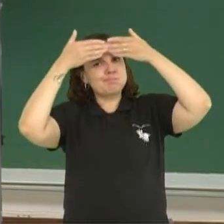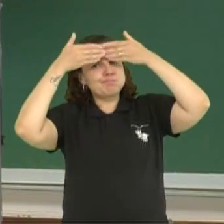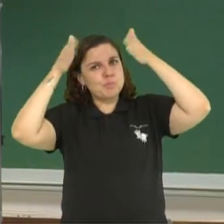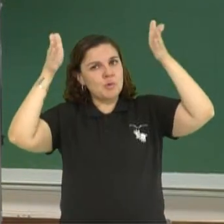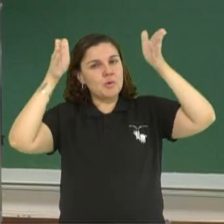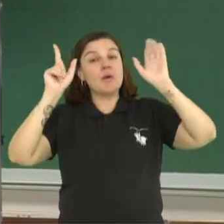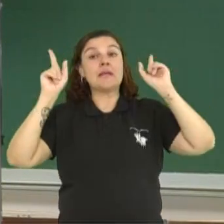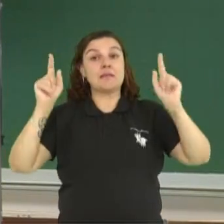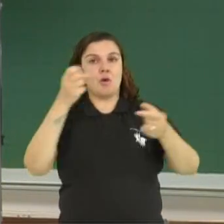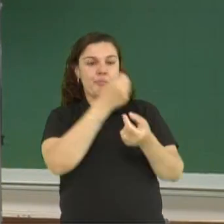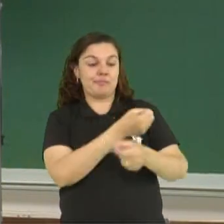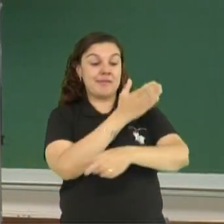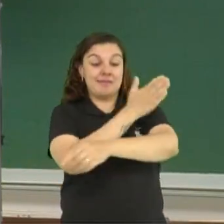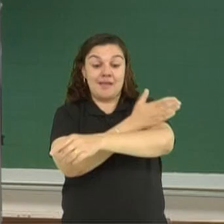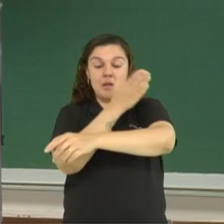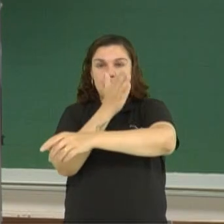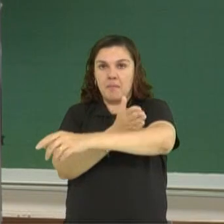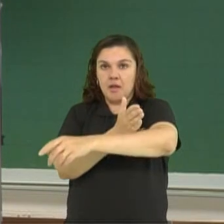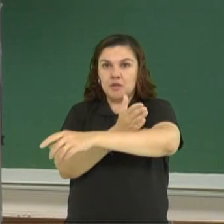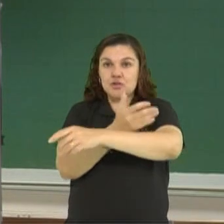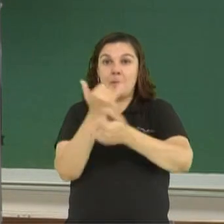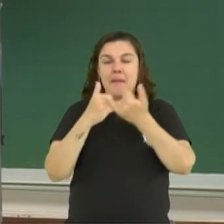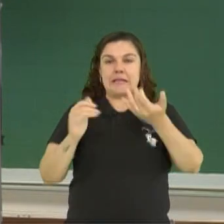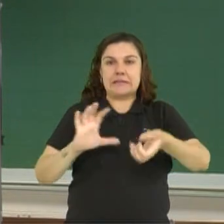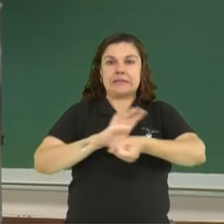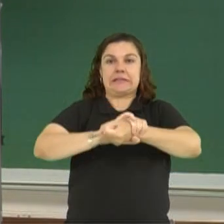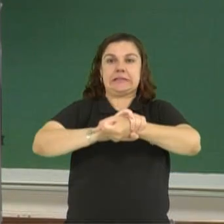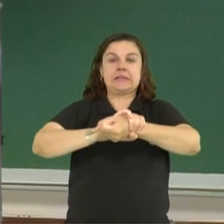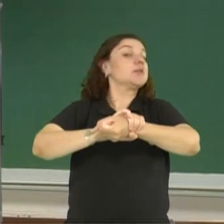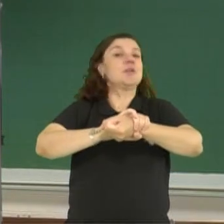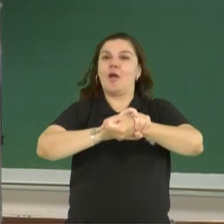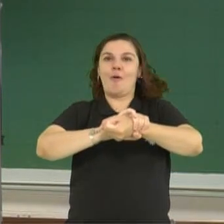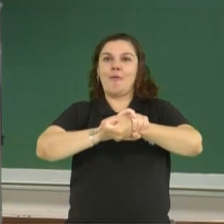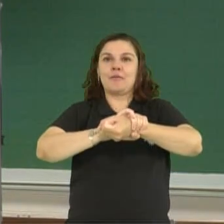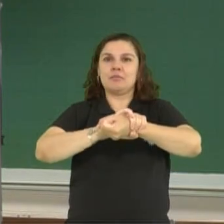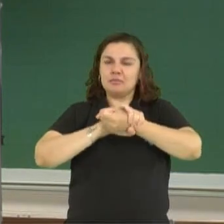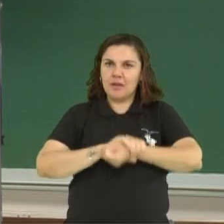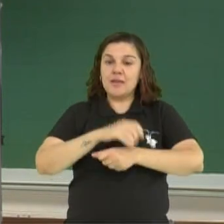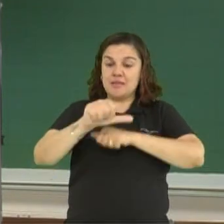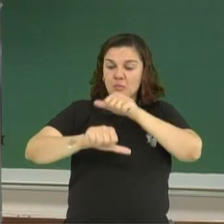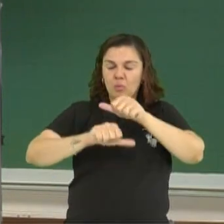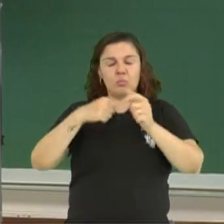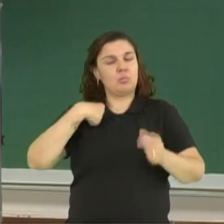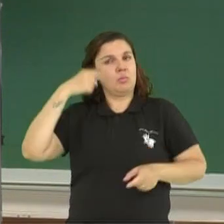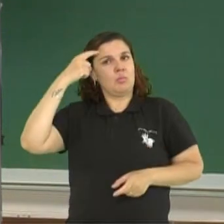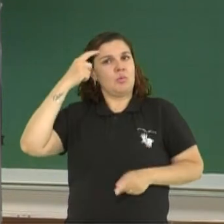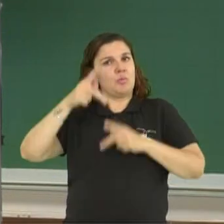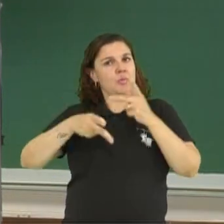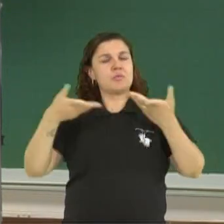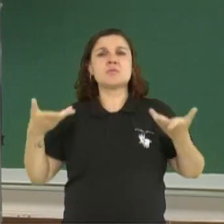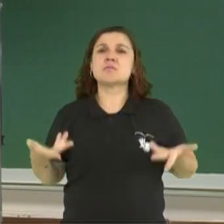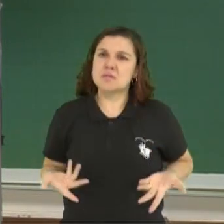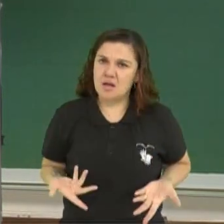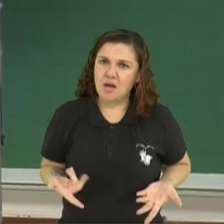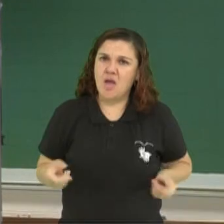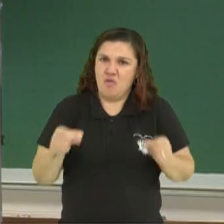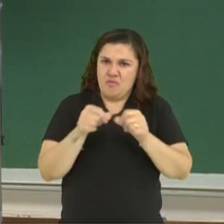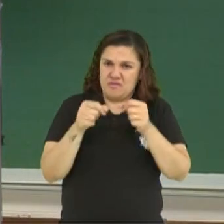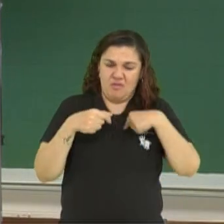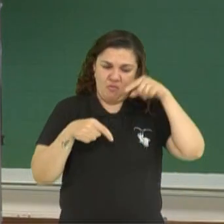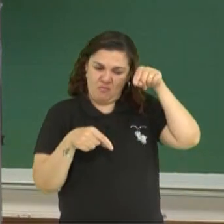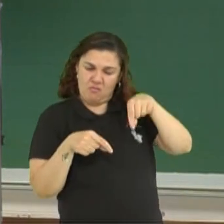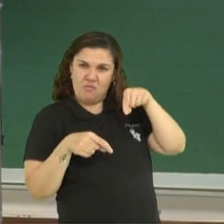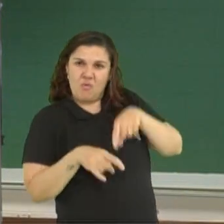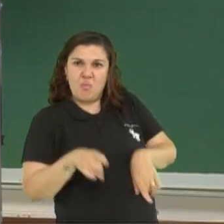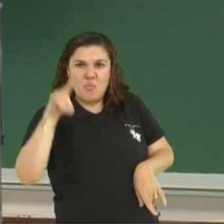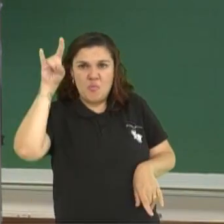tinha engessados, só que daí o homem começou a mudar o seu questionamento, pensando, será que se eu não fizer isso eu vou para o inferno?